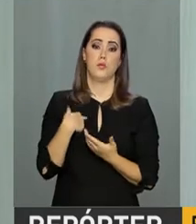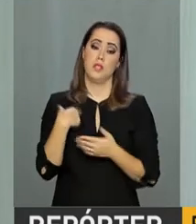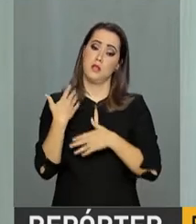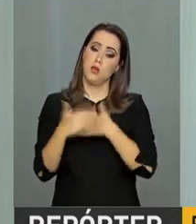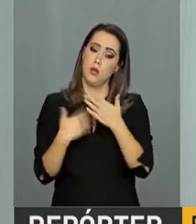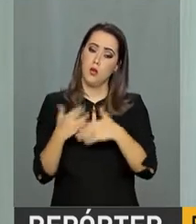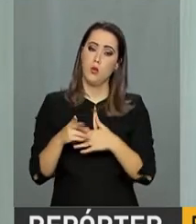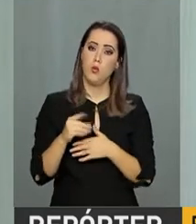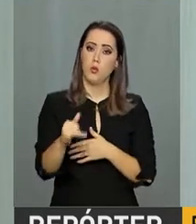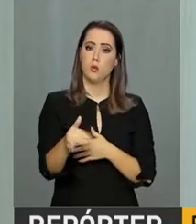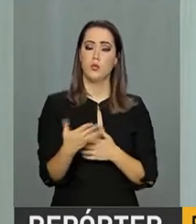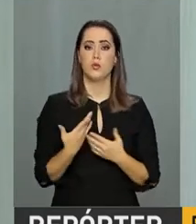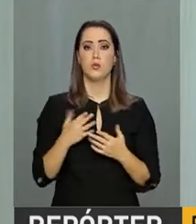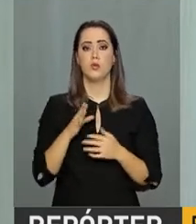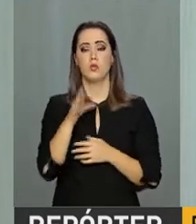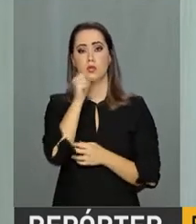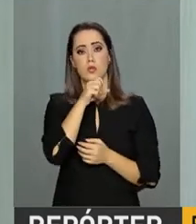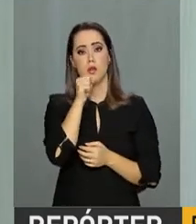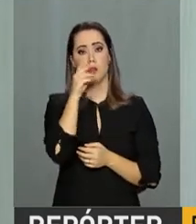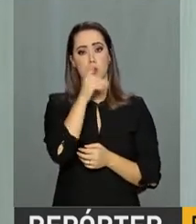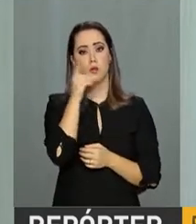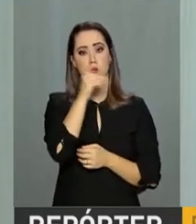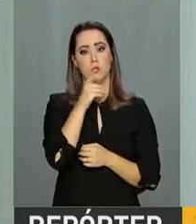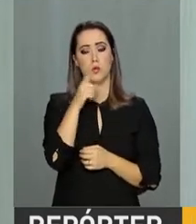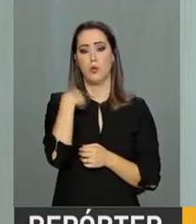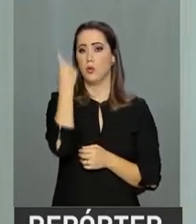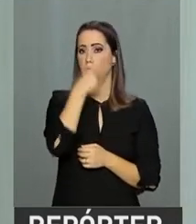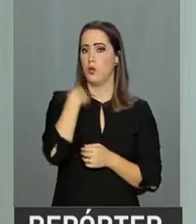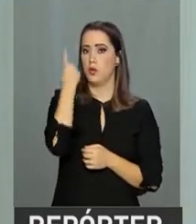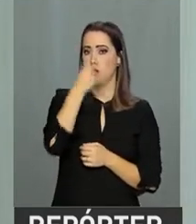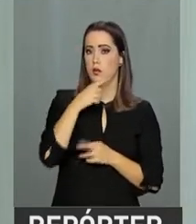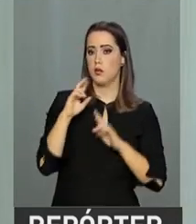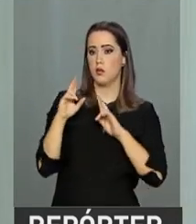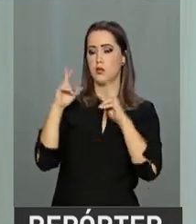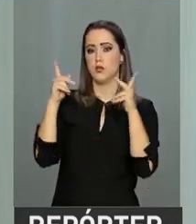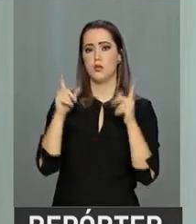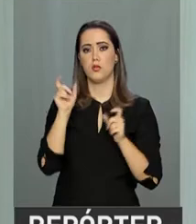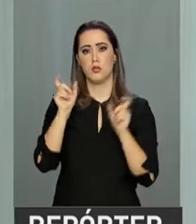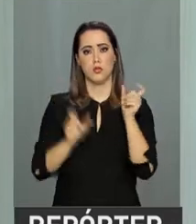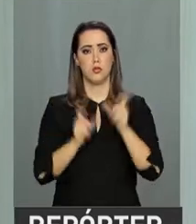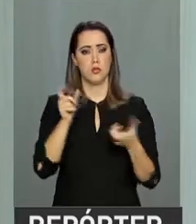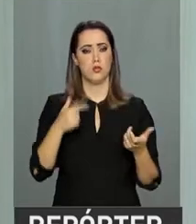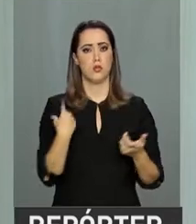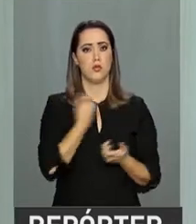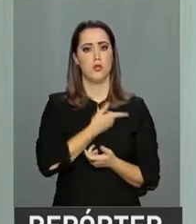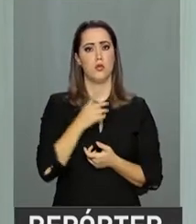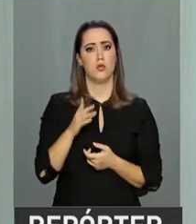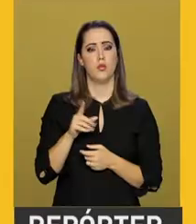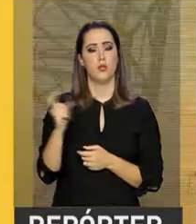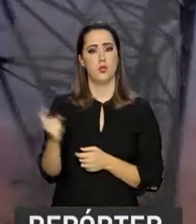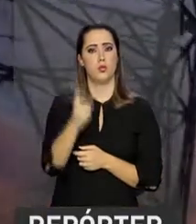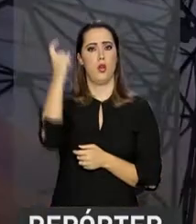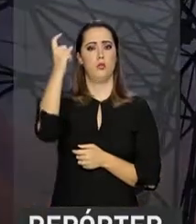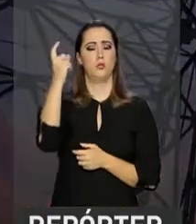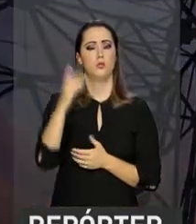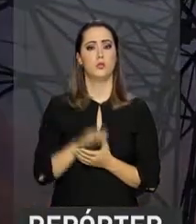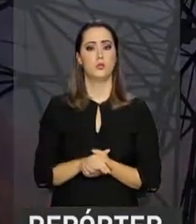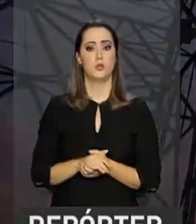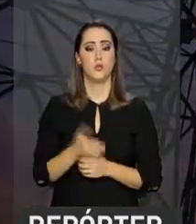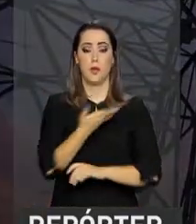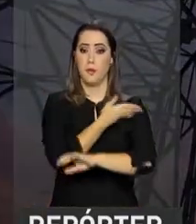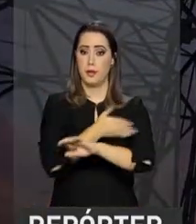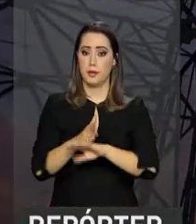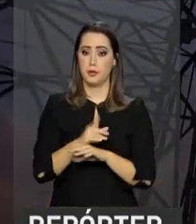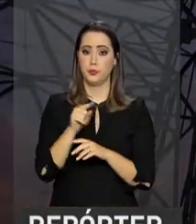longo do dia nos finais de semana no horário que é diferente desse horário o que nós chamamos de ponto a tarifa branca o